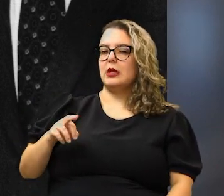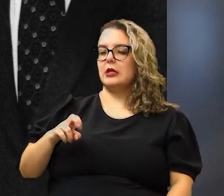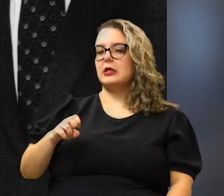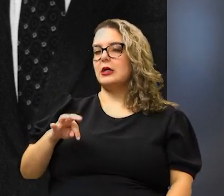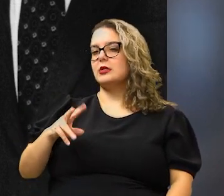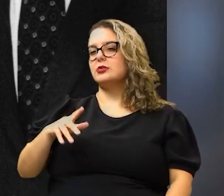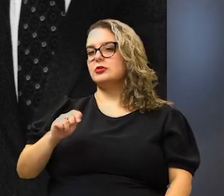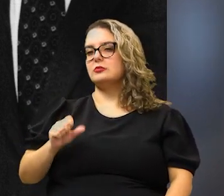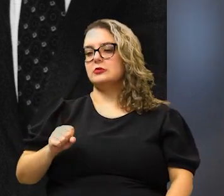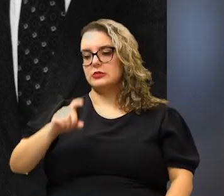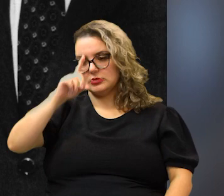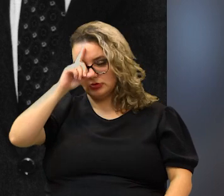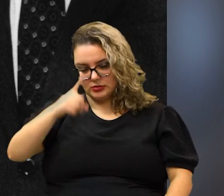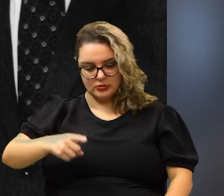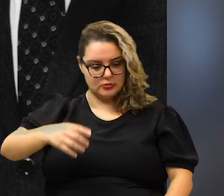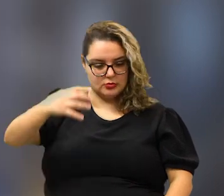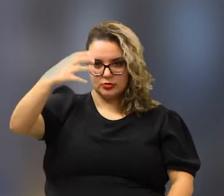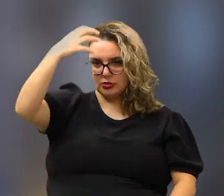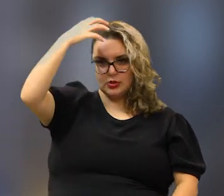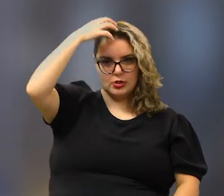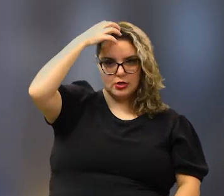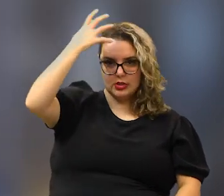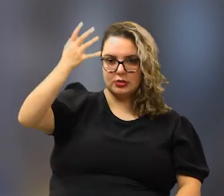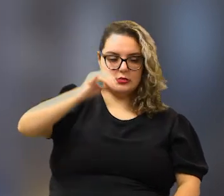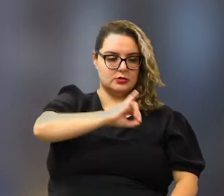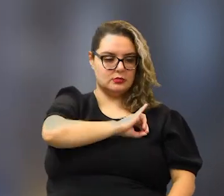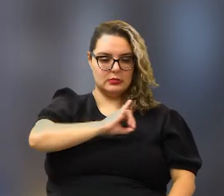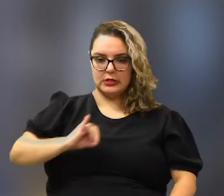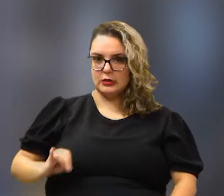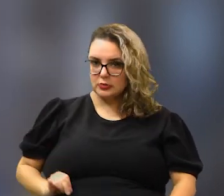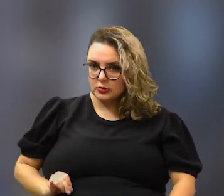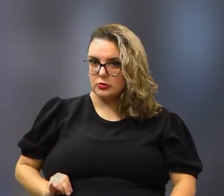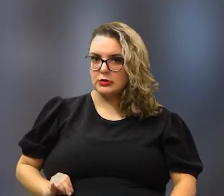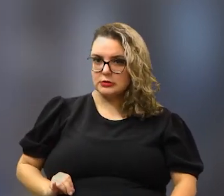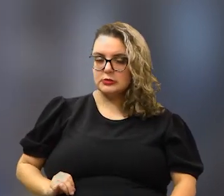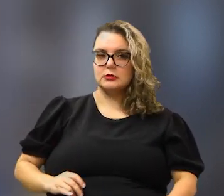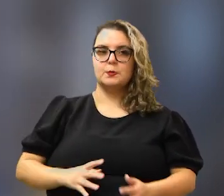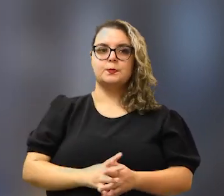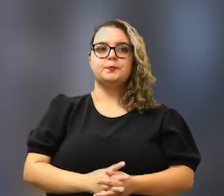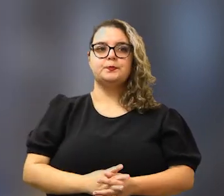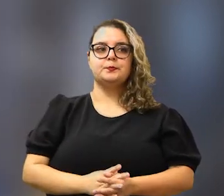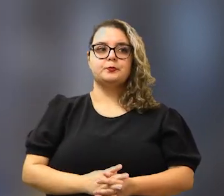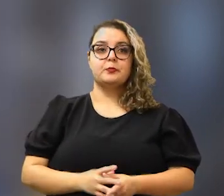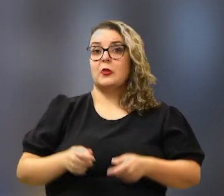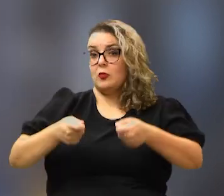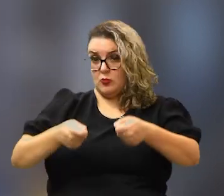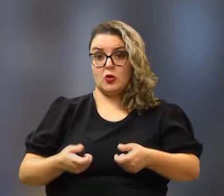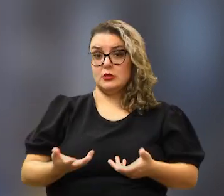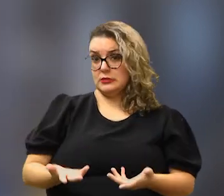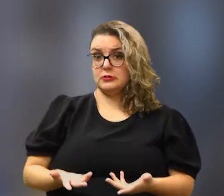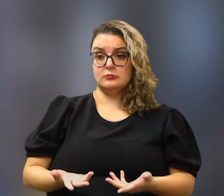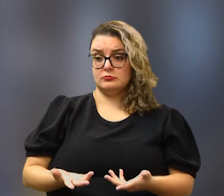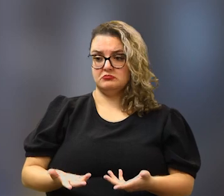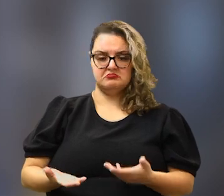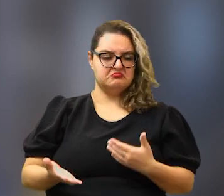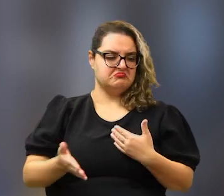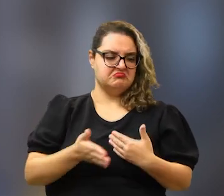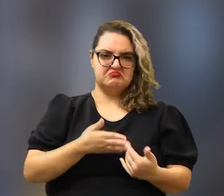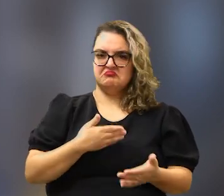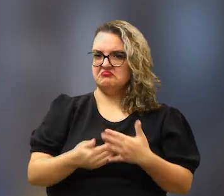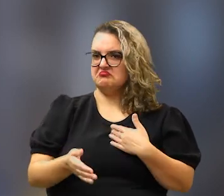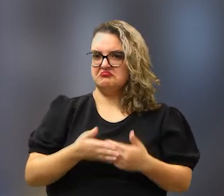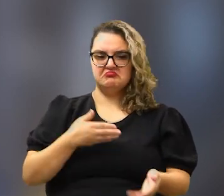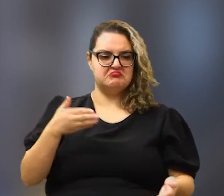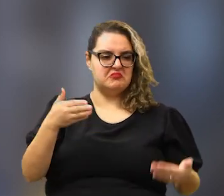1988, a chamada Constituição Cidadã, que trouxe de uma forma efetiva, de uma